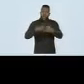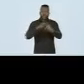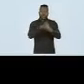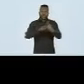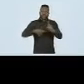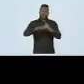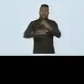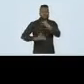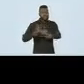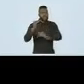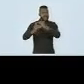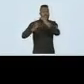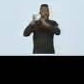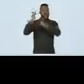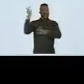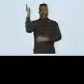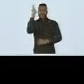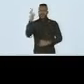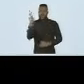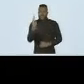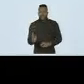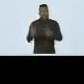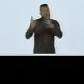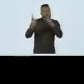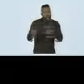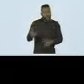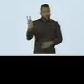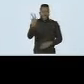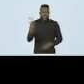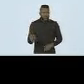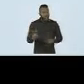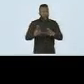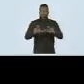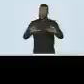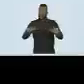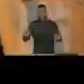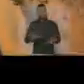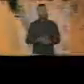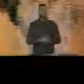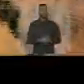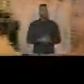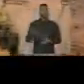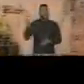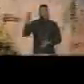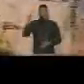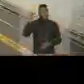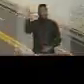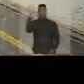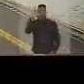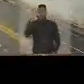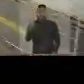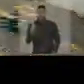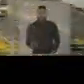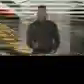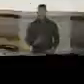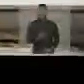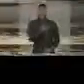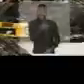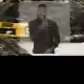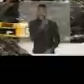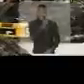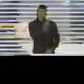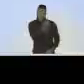maior crescimento econômico e social. E o Brasil nunca passou perto dessa Venezuela, da campanha deles. Nesse período, o Brasil